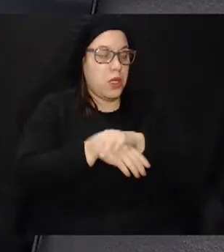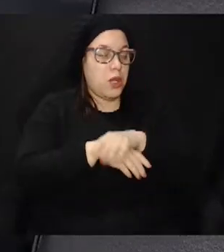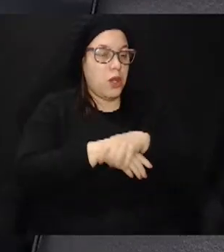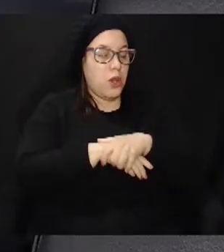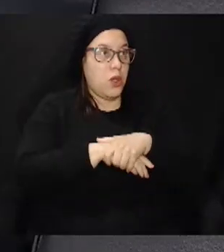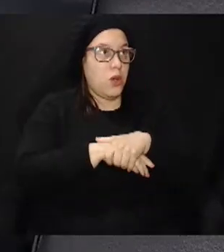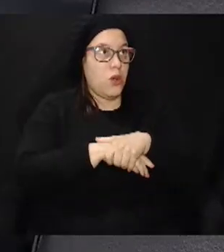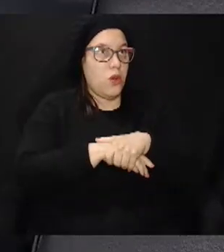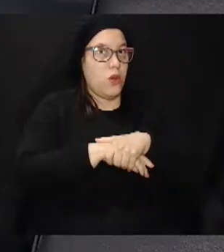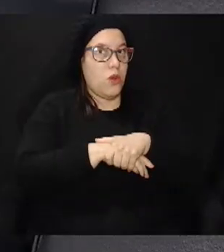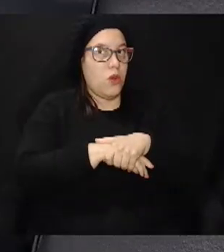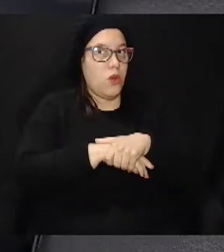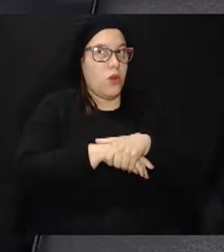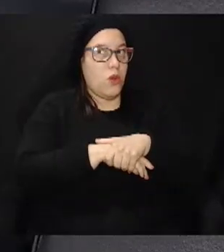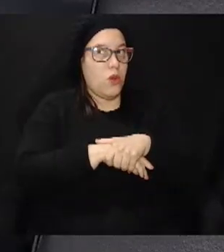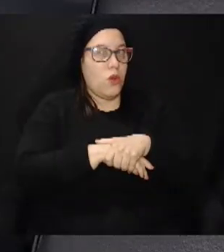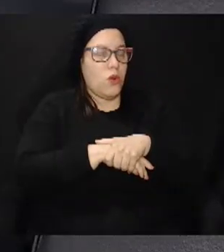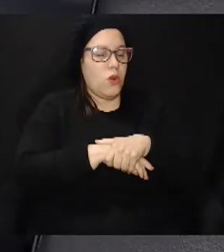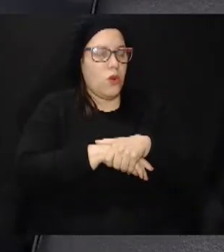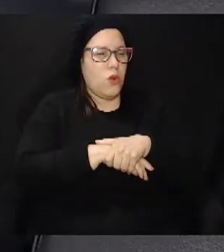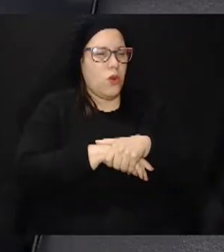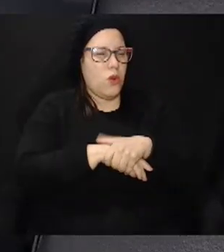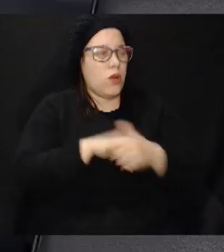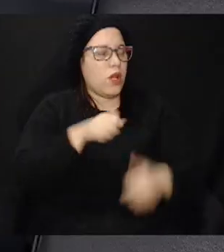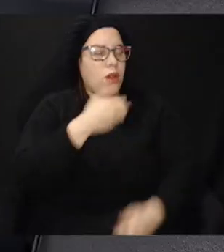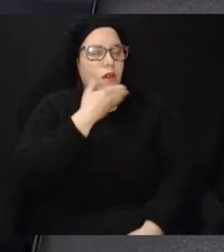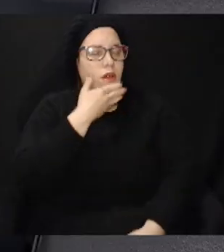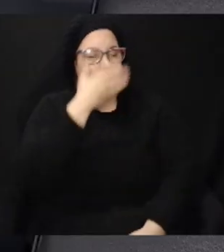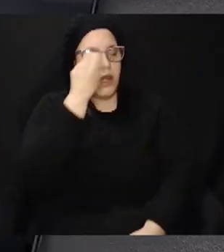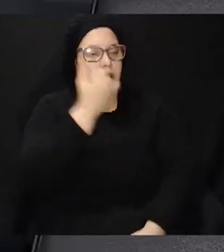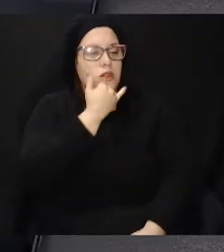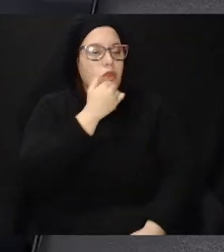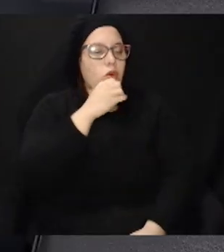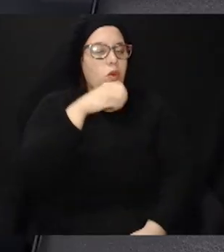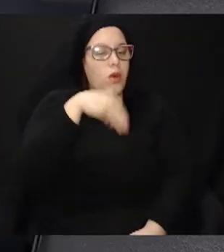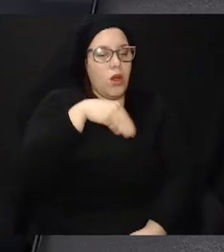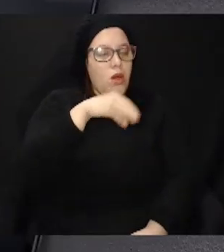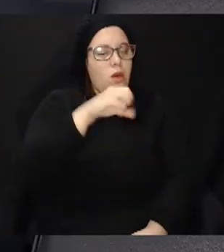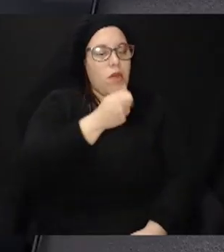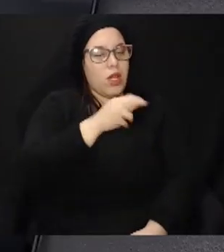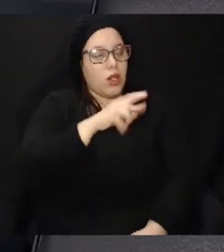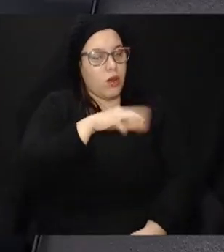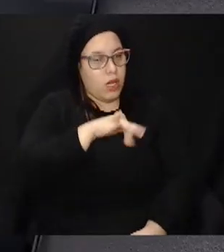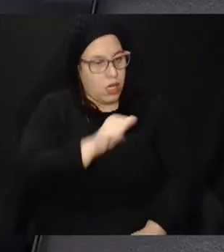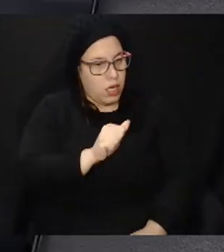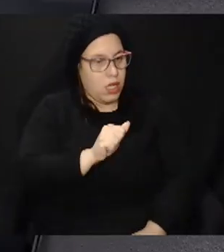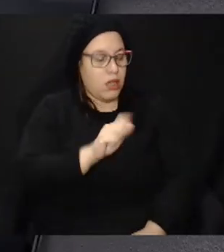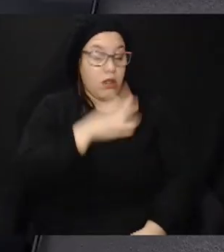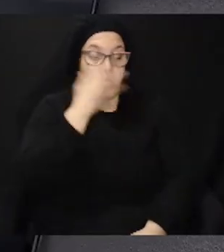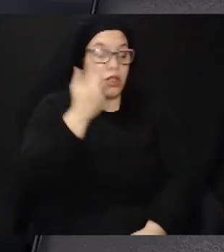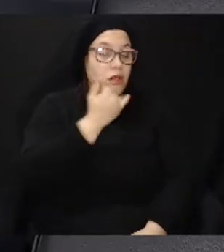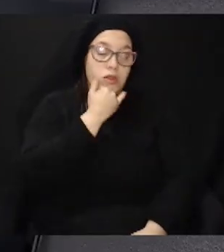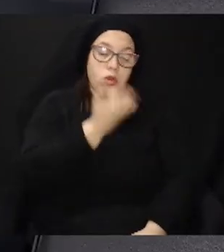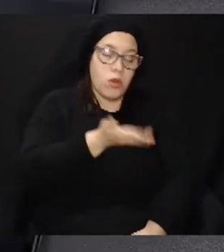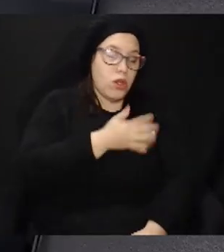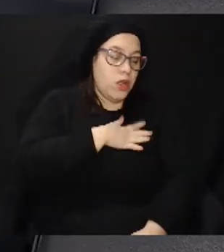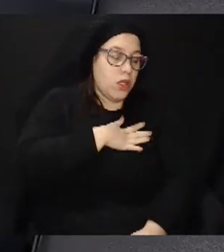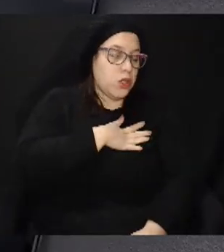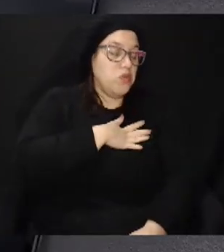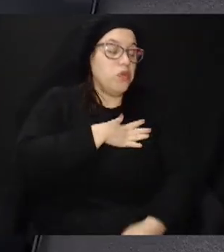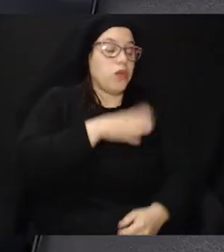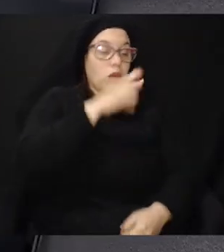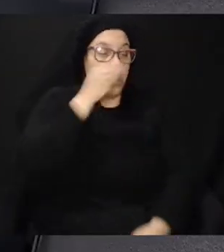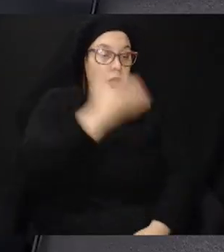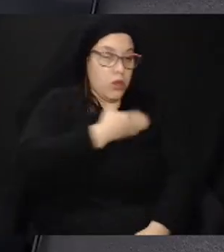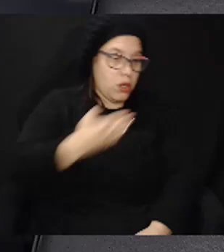outras instituições, e que apresentaram, né, o projeto através de servidores públicos, e